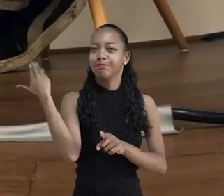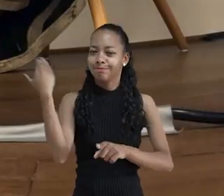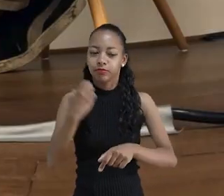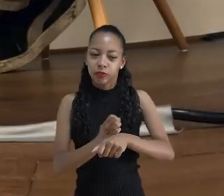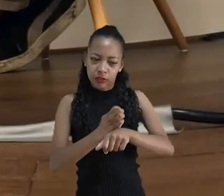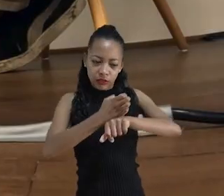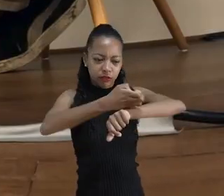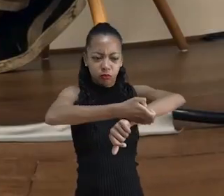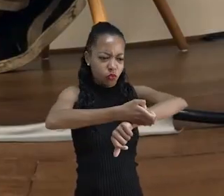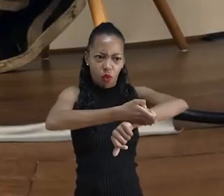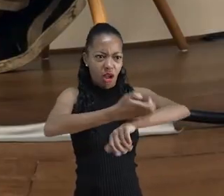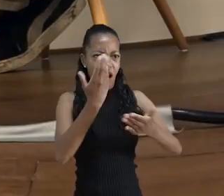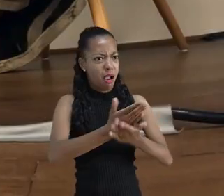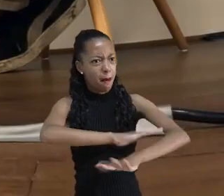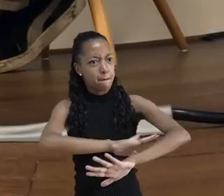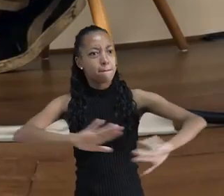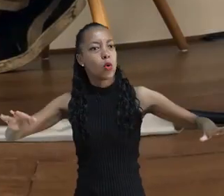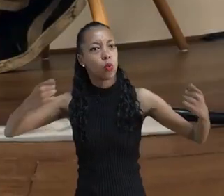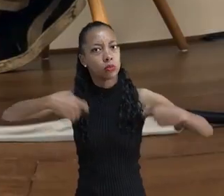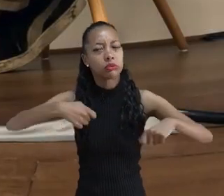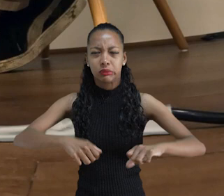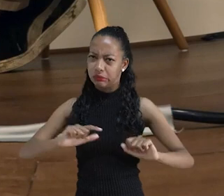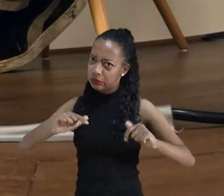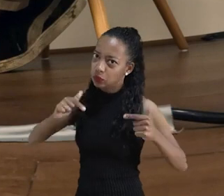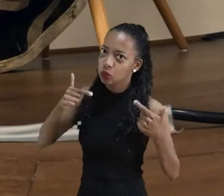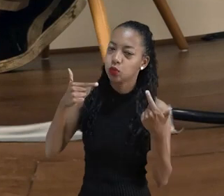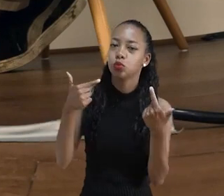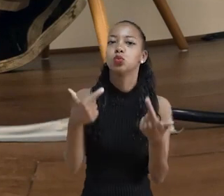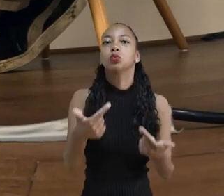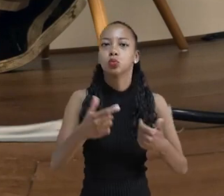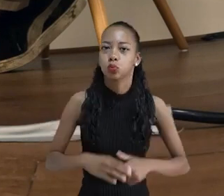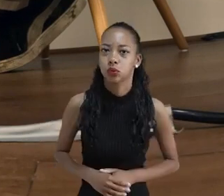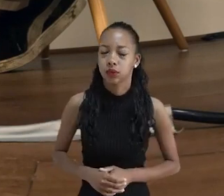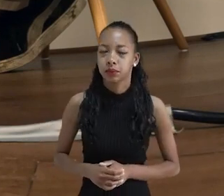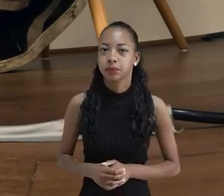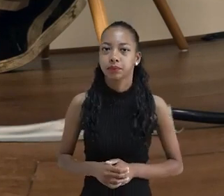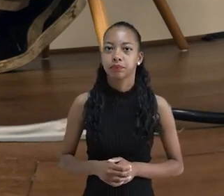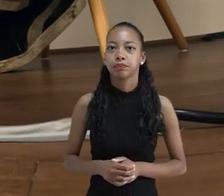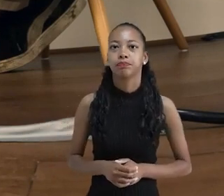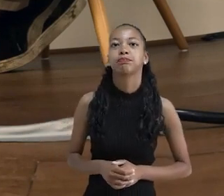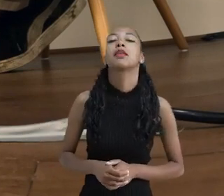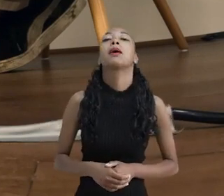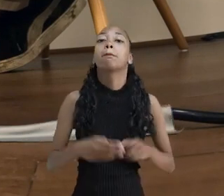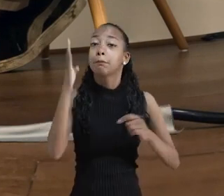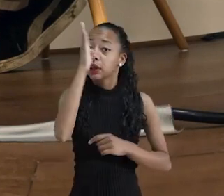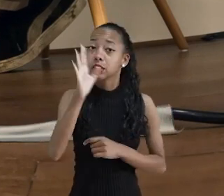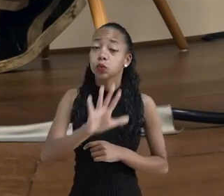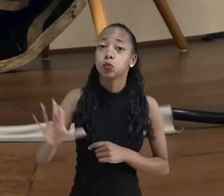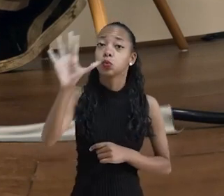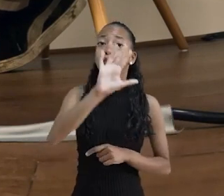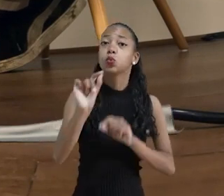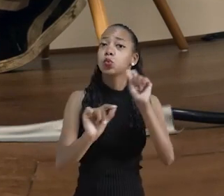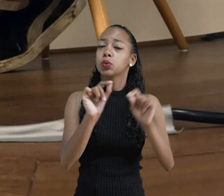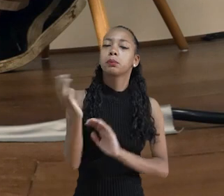revolta dos malês se organizando através dos muros por negros islâmicos que dominavam a tecnologia da escrita é o mesmo